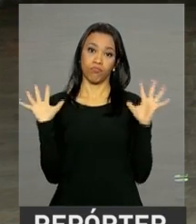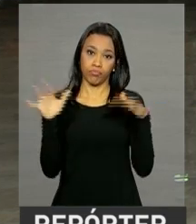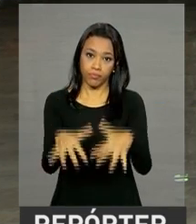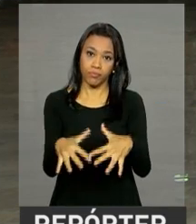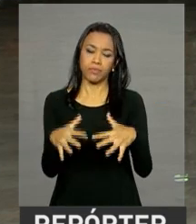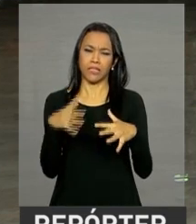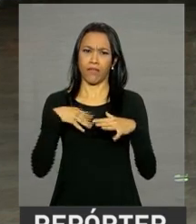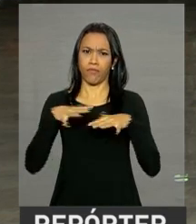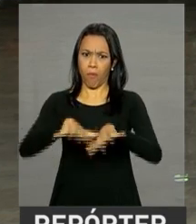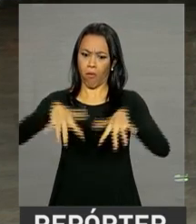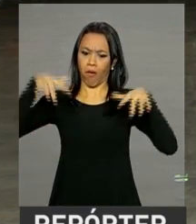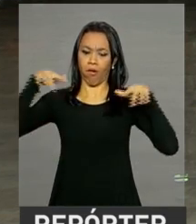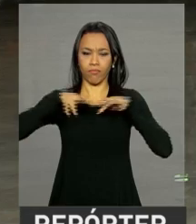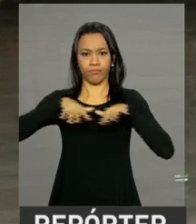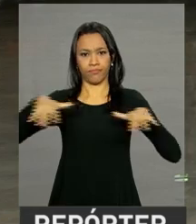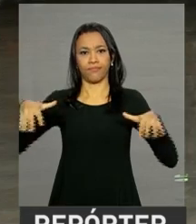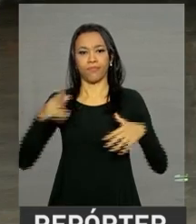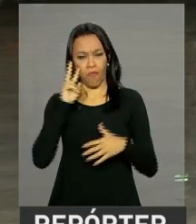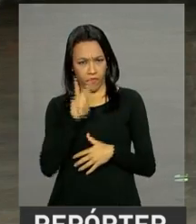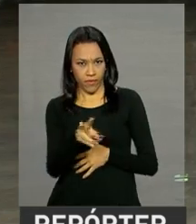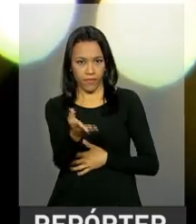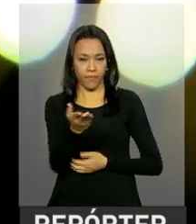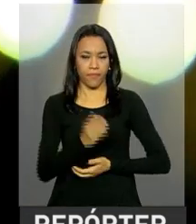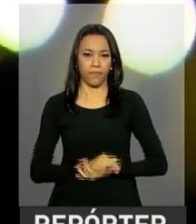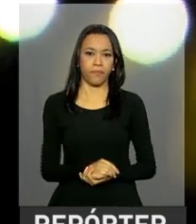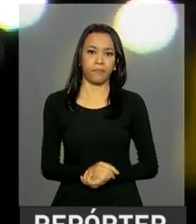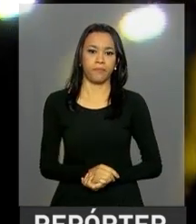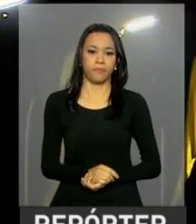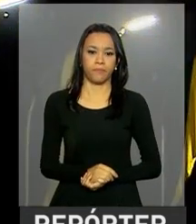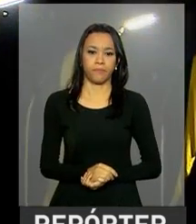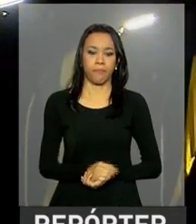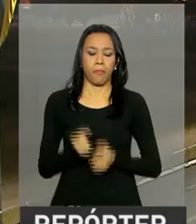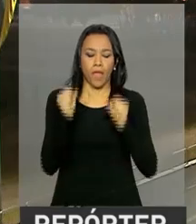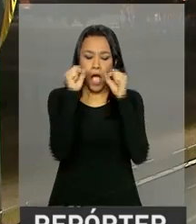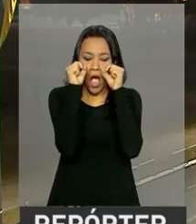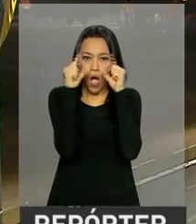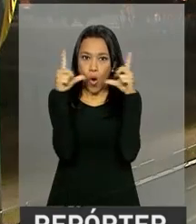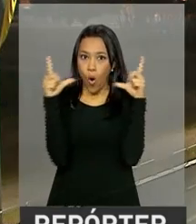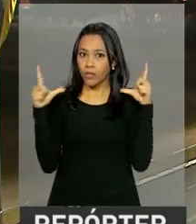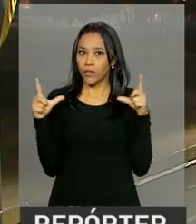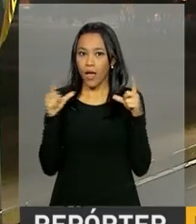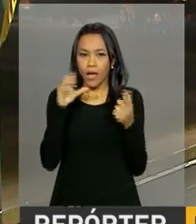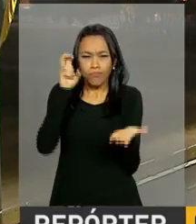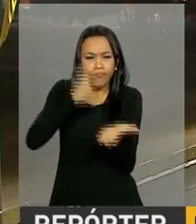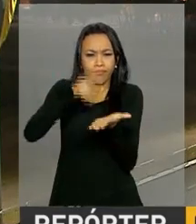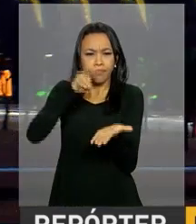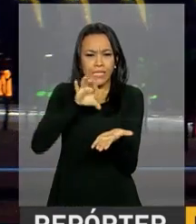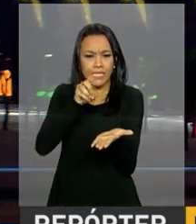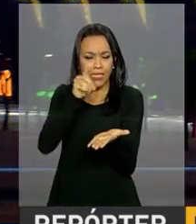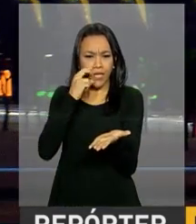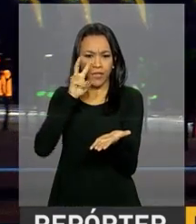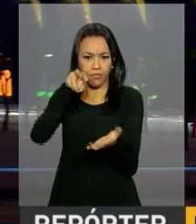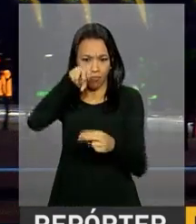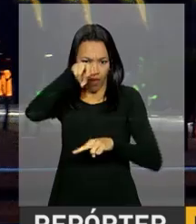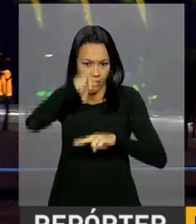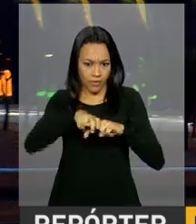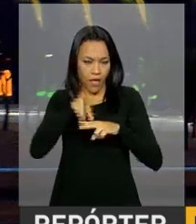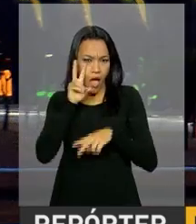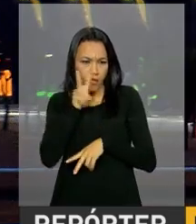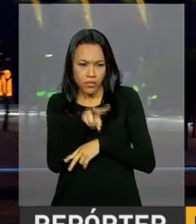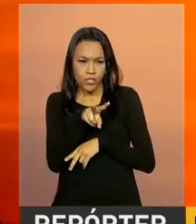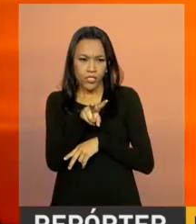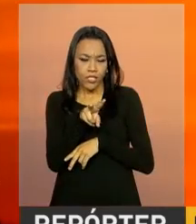estavam lotadas. Vamos ver na reportagem. Acordar cedo para garantir a melhor visão do desfile de 7